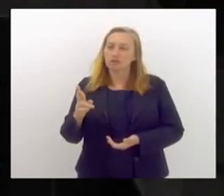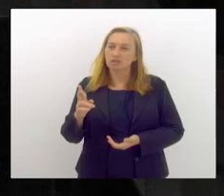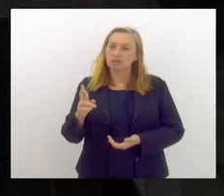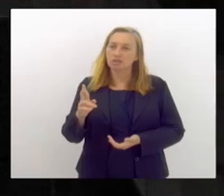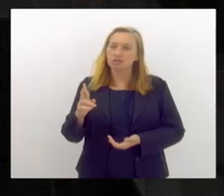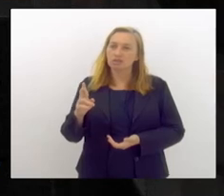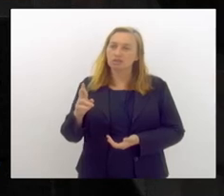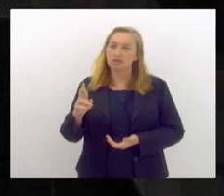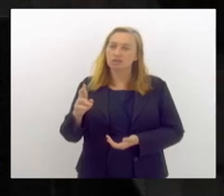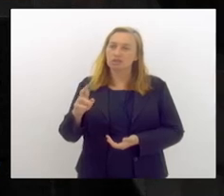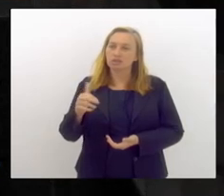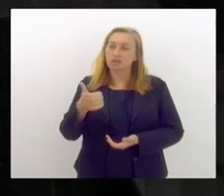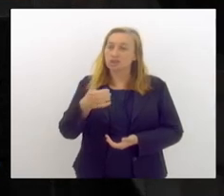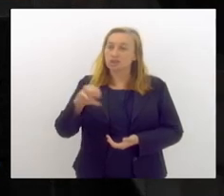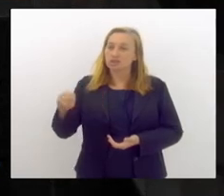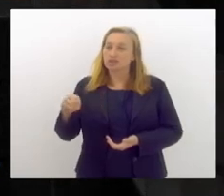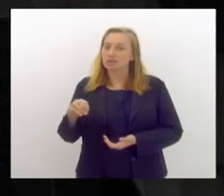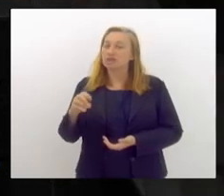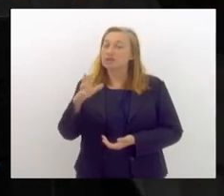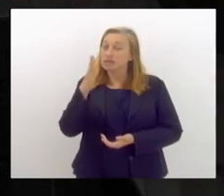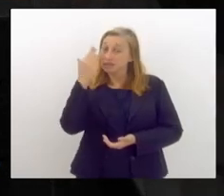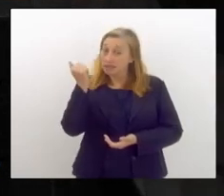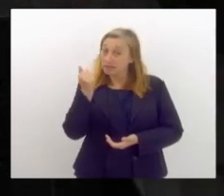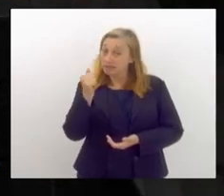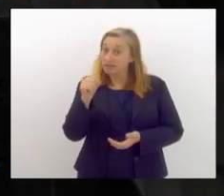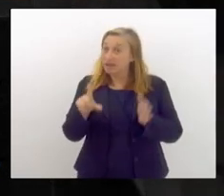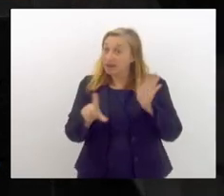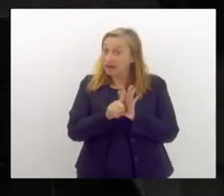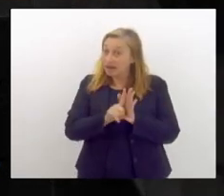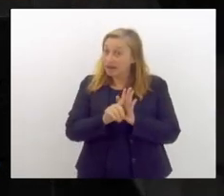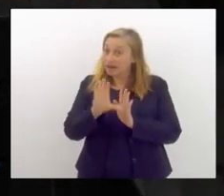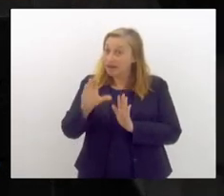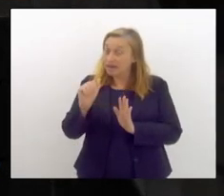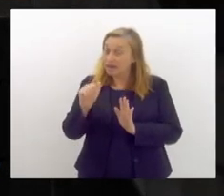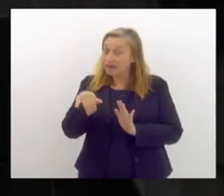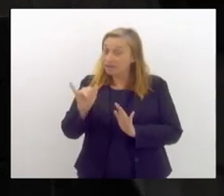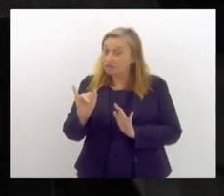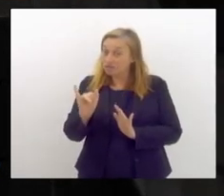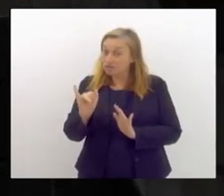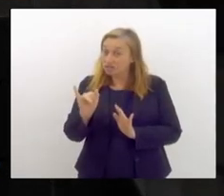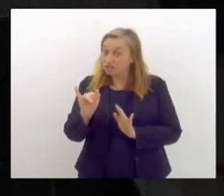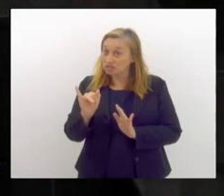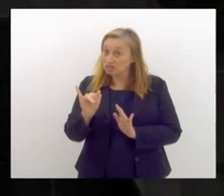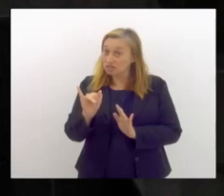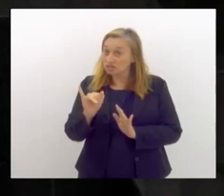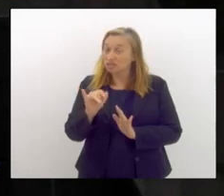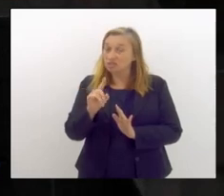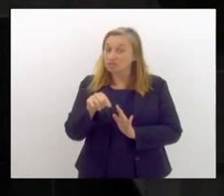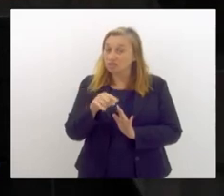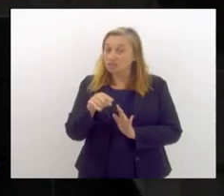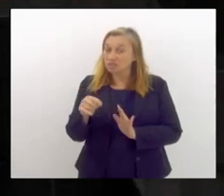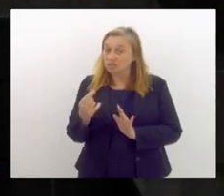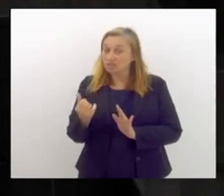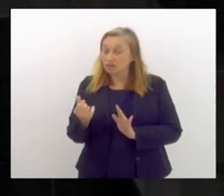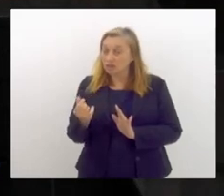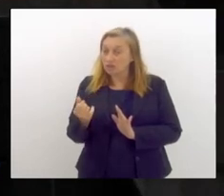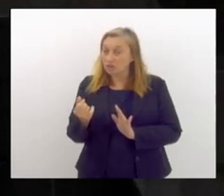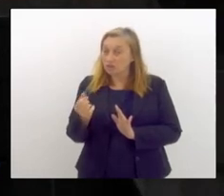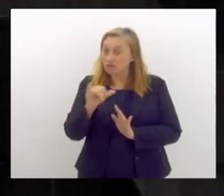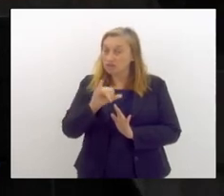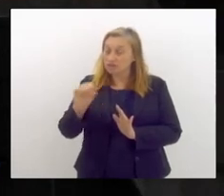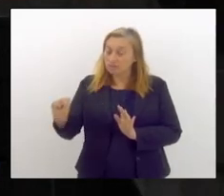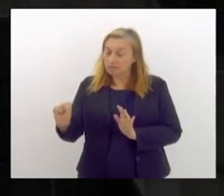A senhora sabe que a Lei Candir isenta a exportação de produção primária de